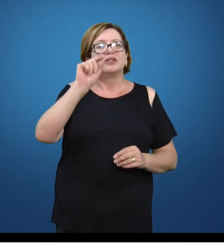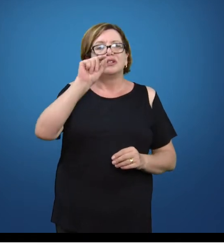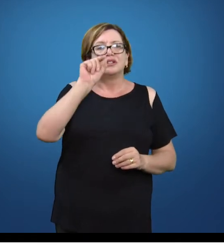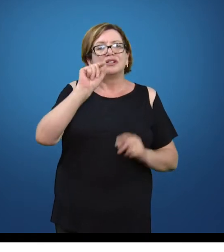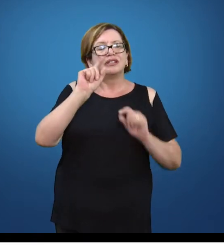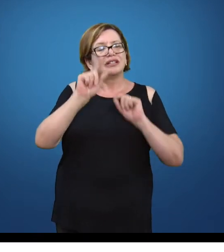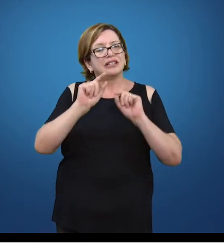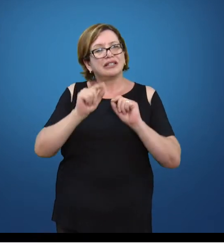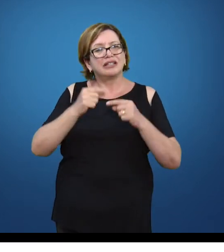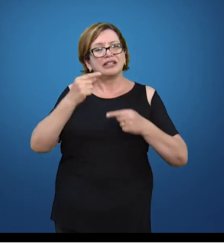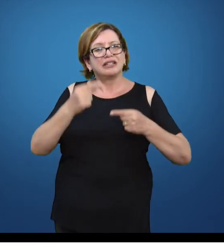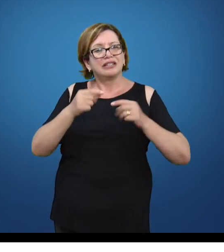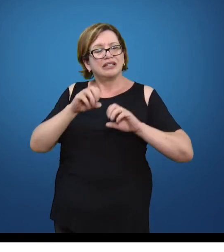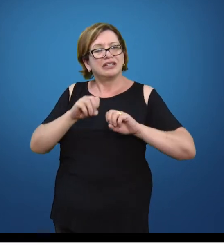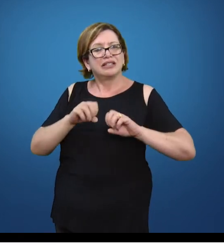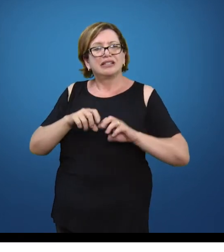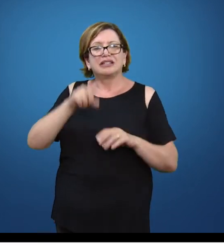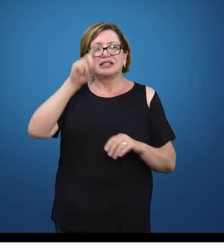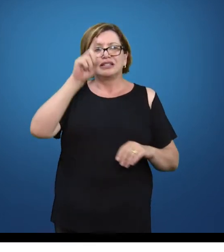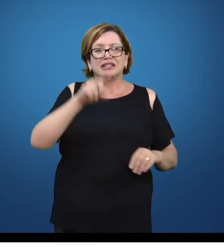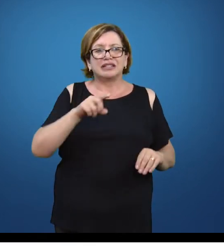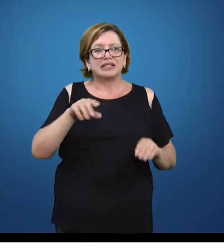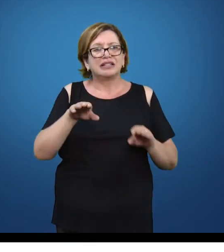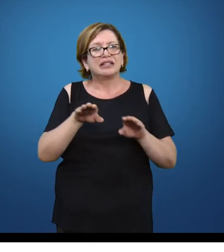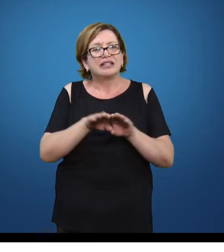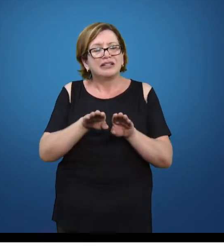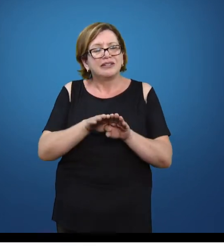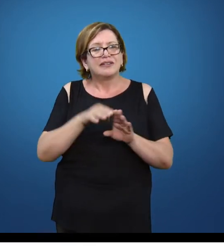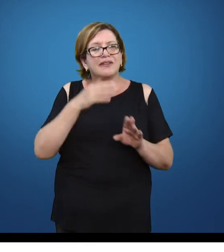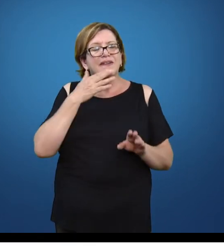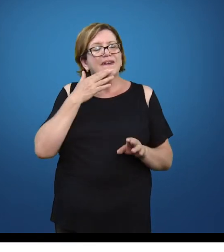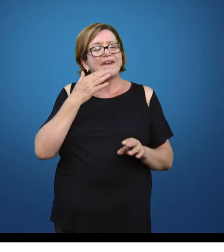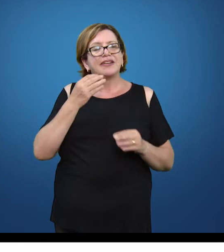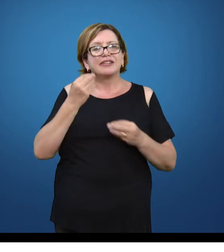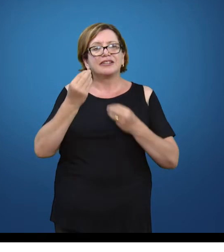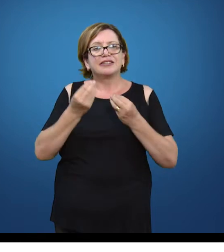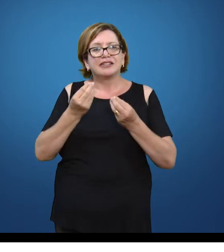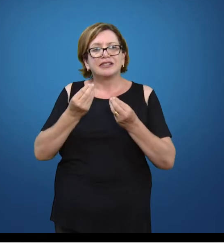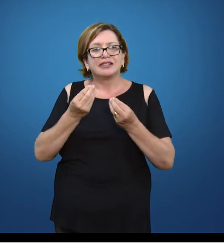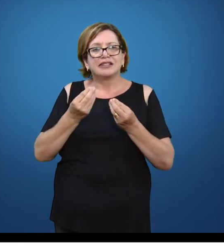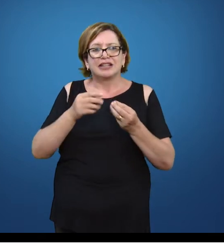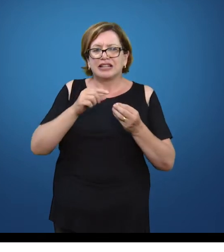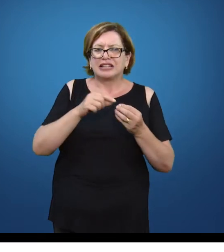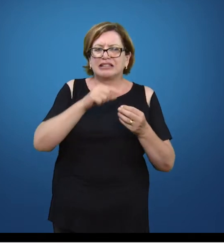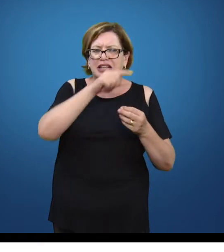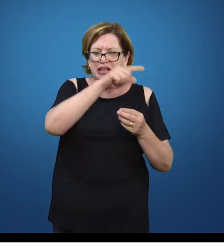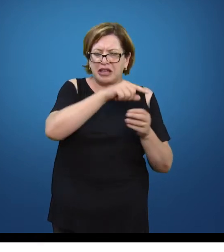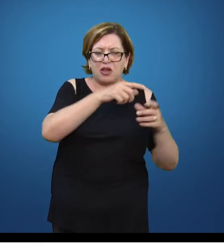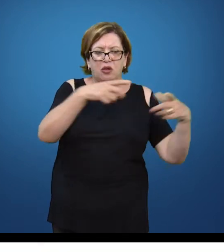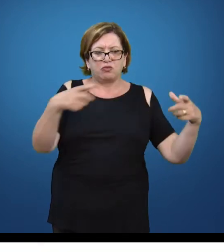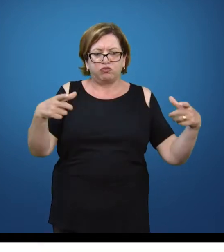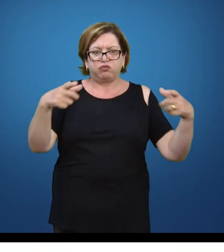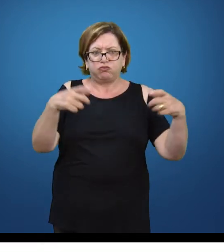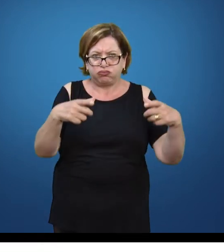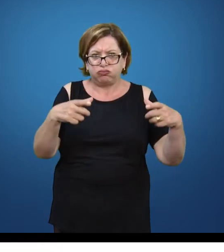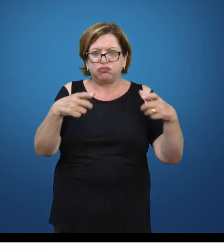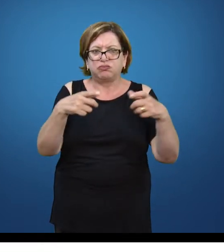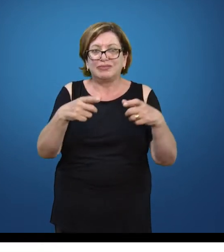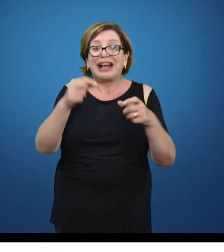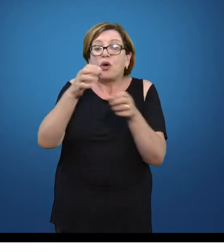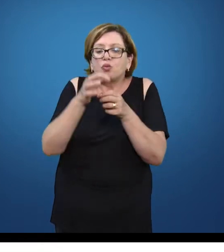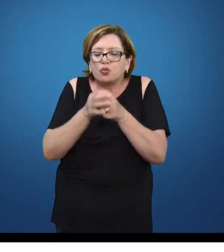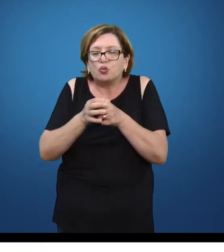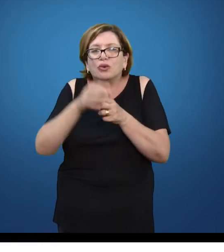às políticas educacionais é que, além delas atingirem em nível mega, macro e